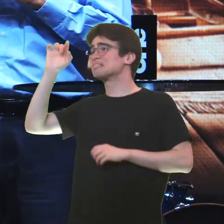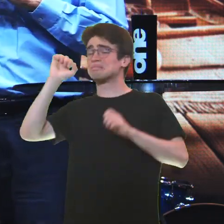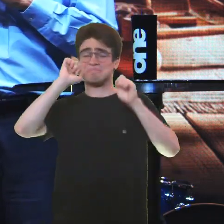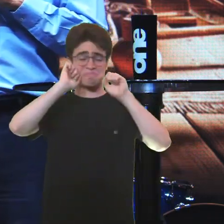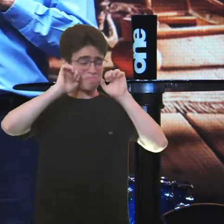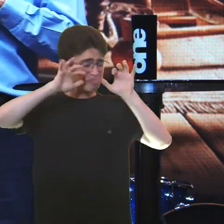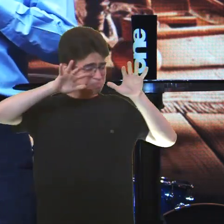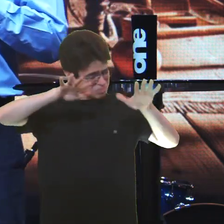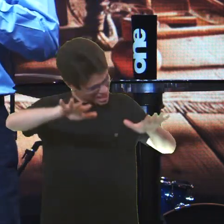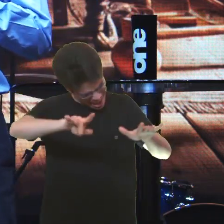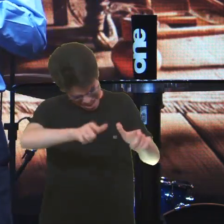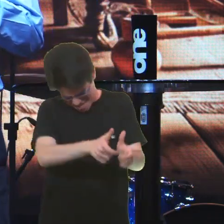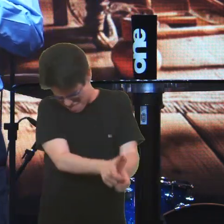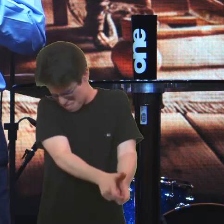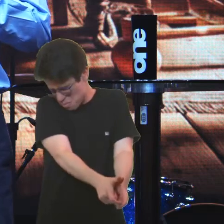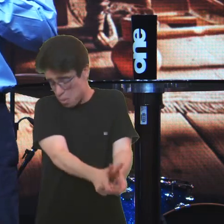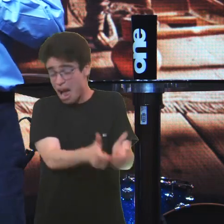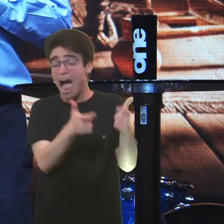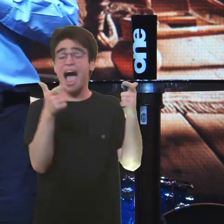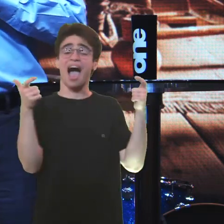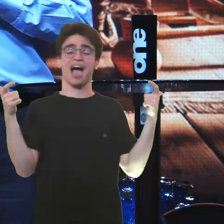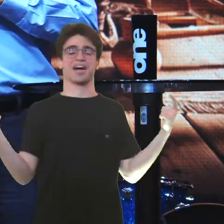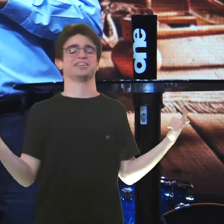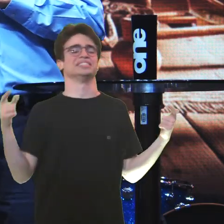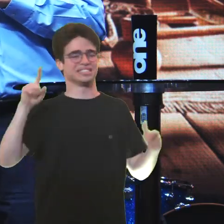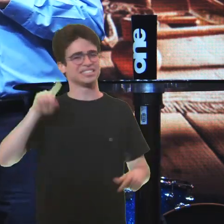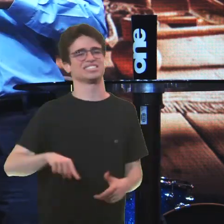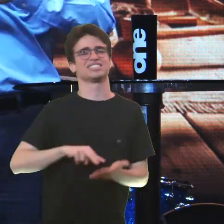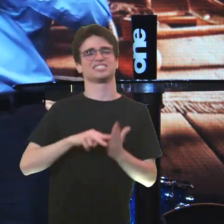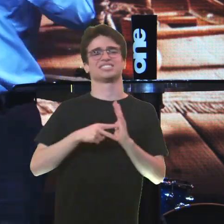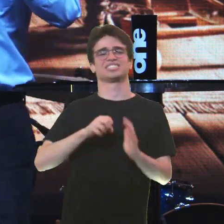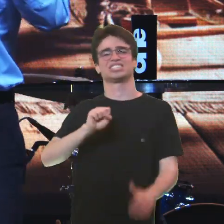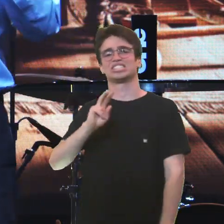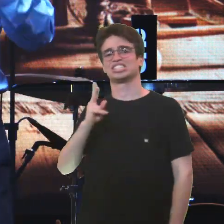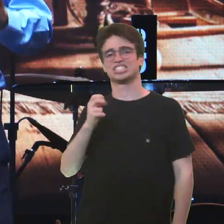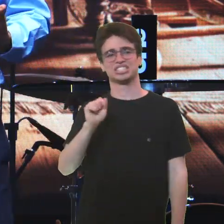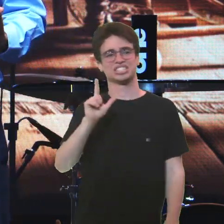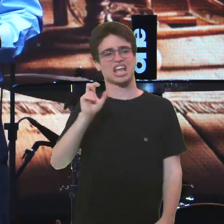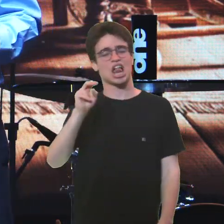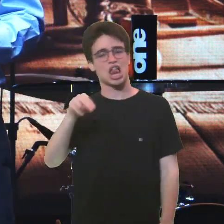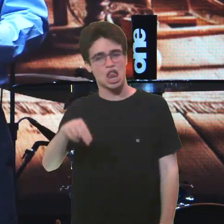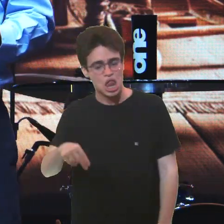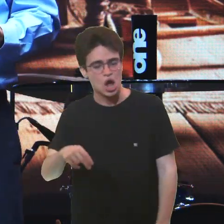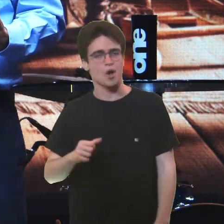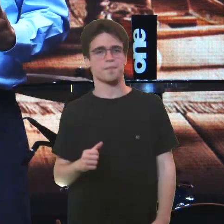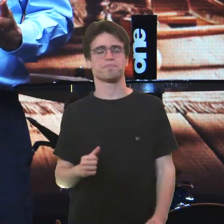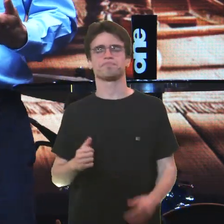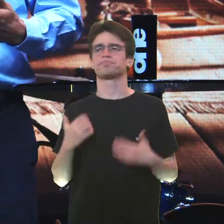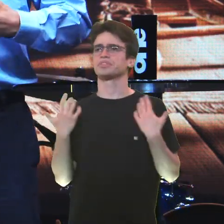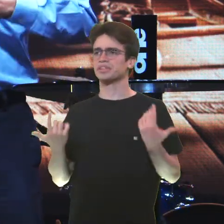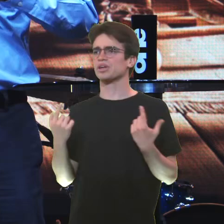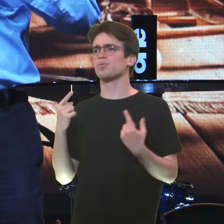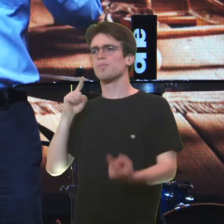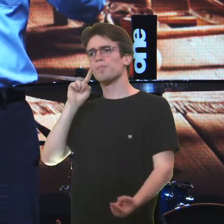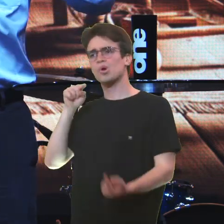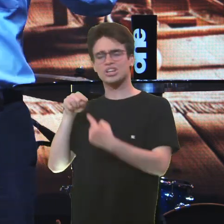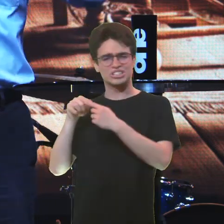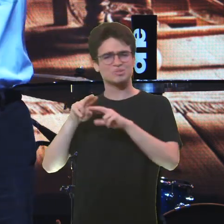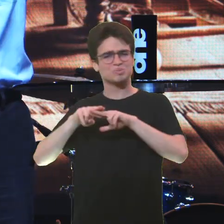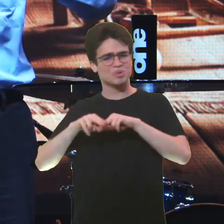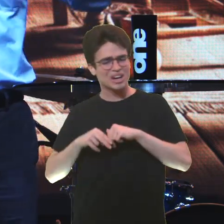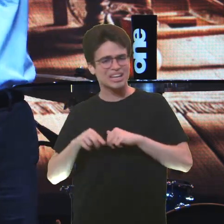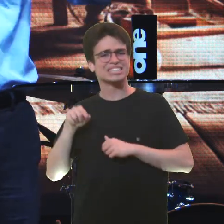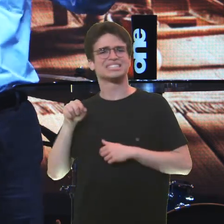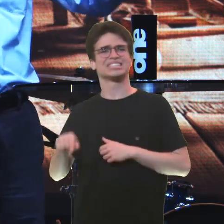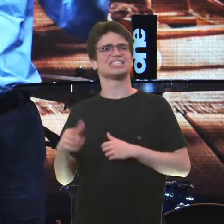máxima expressão das bênçãos de Deus para o ser humano. Esa es la razón por la cual E esse é o motivo pelo qual los